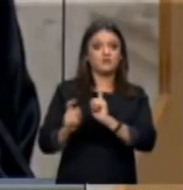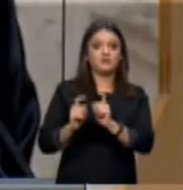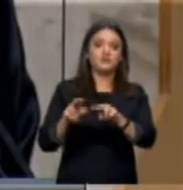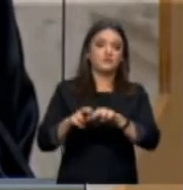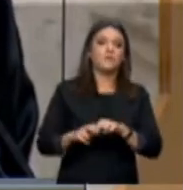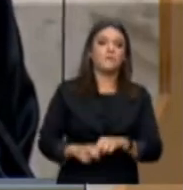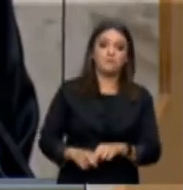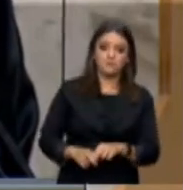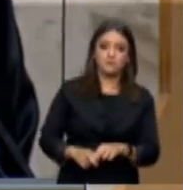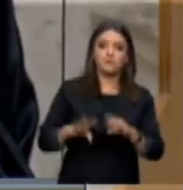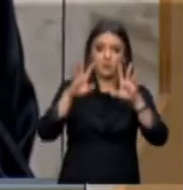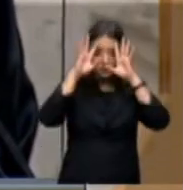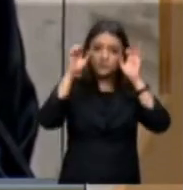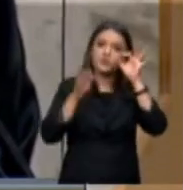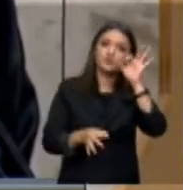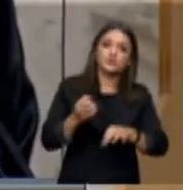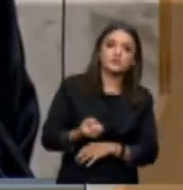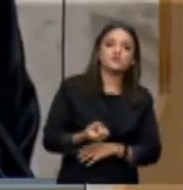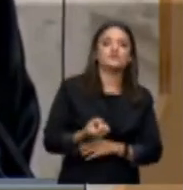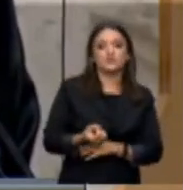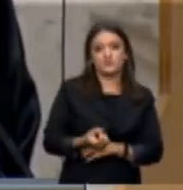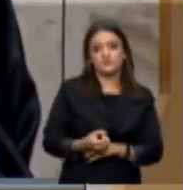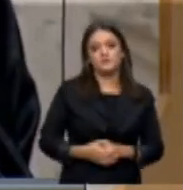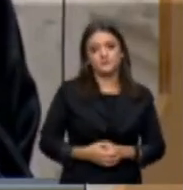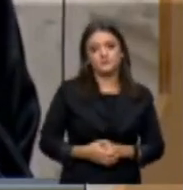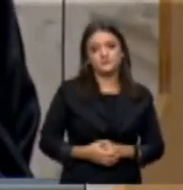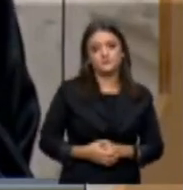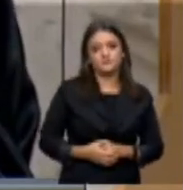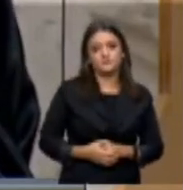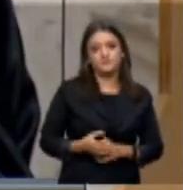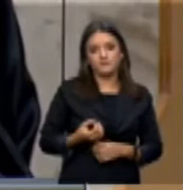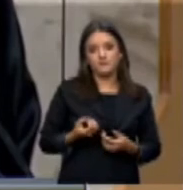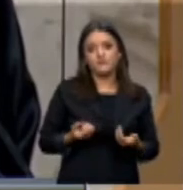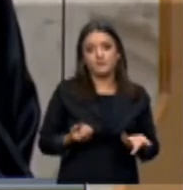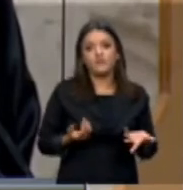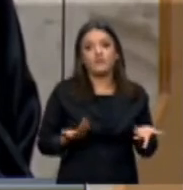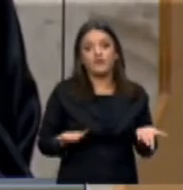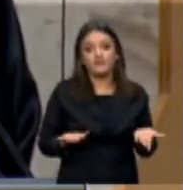pelo Tribunal de Justiça ou pelo tribunal competente. Dessa forma,